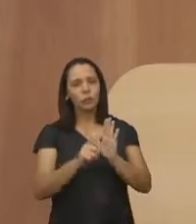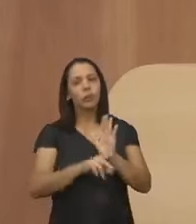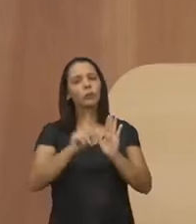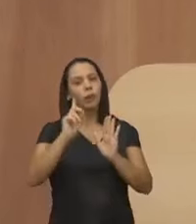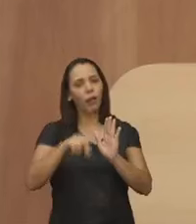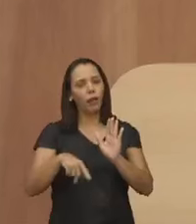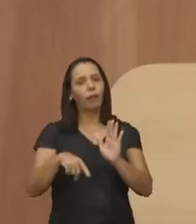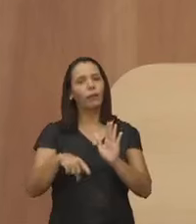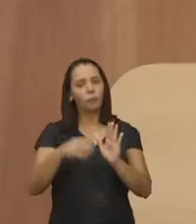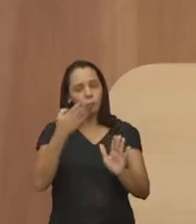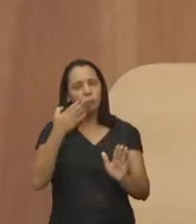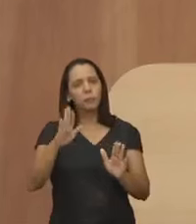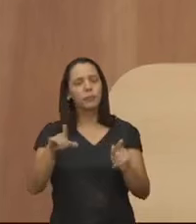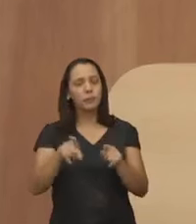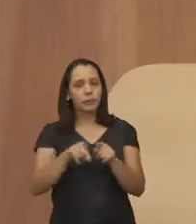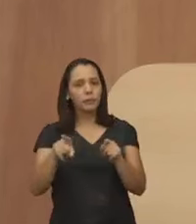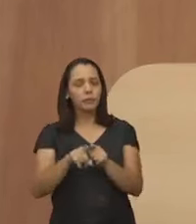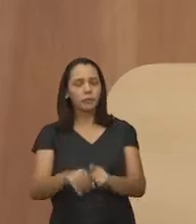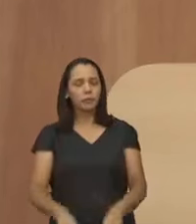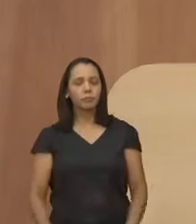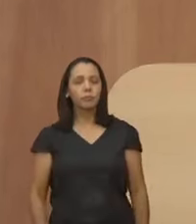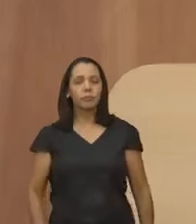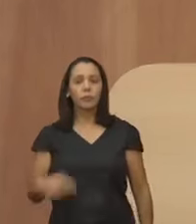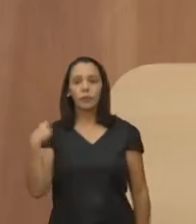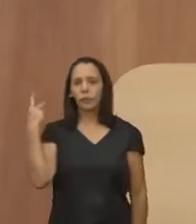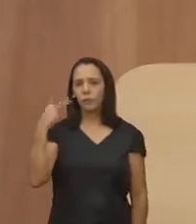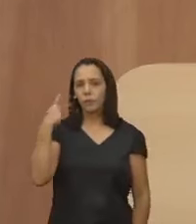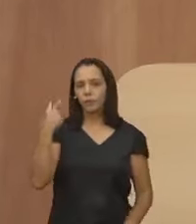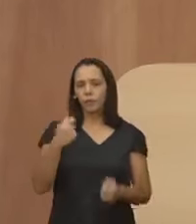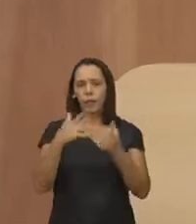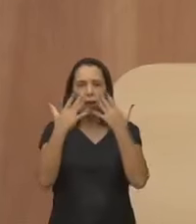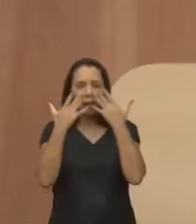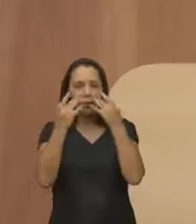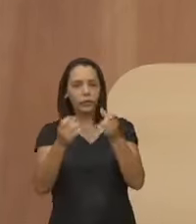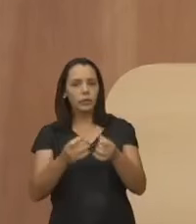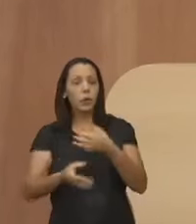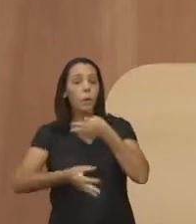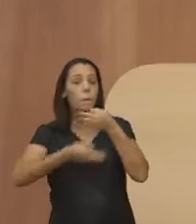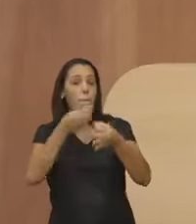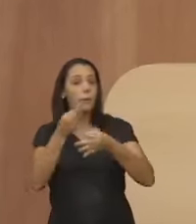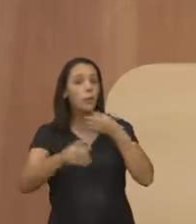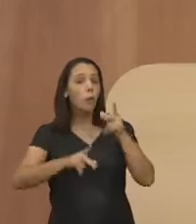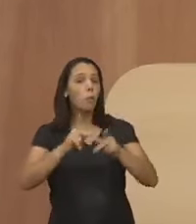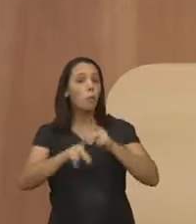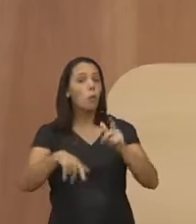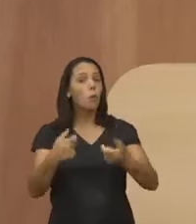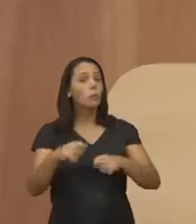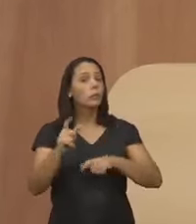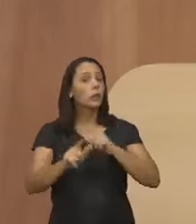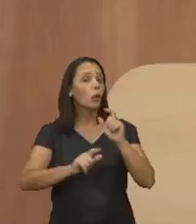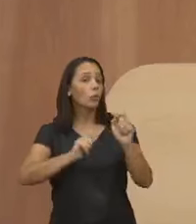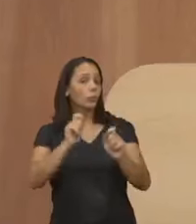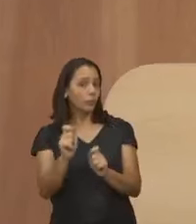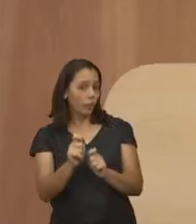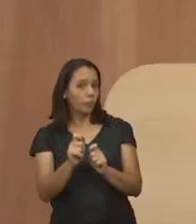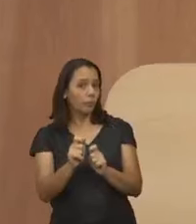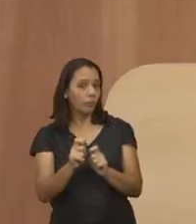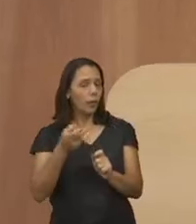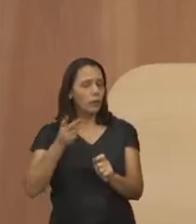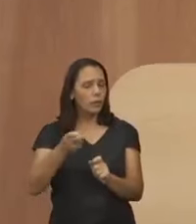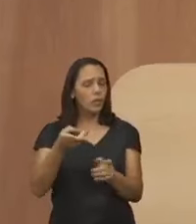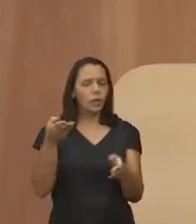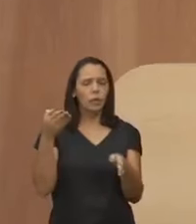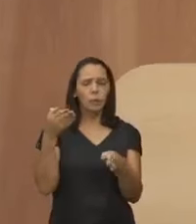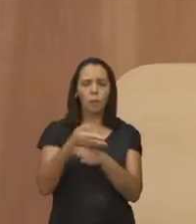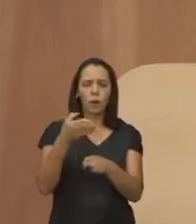trabalho. E como vereadores, nós devemos ouvir a população e suas necessidades. E nós temos participado várias vezes com vocês lá do